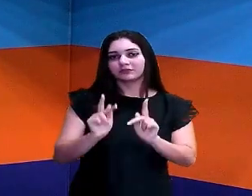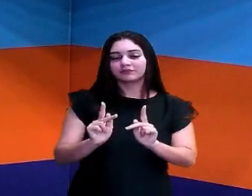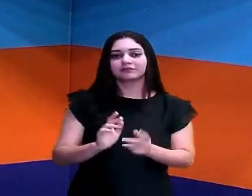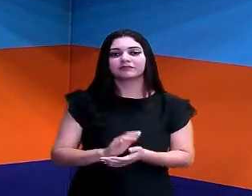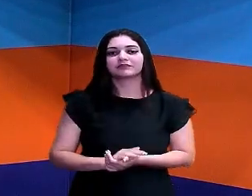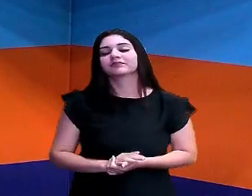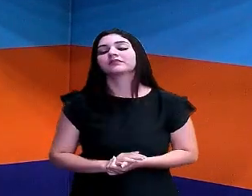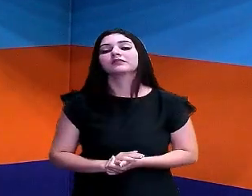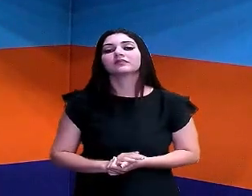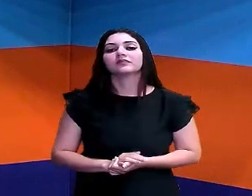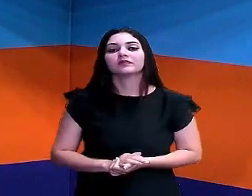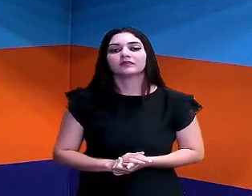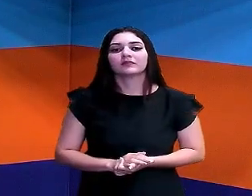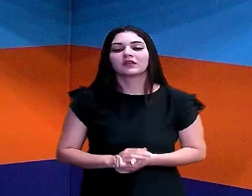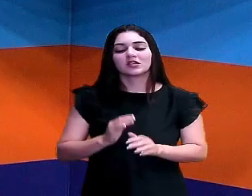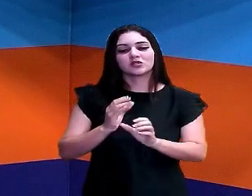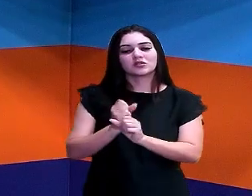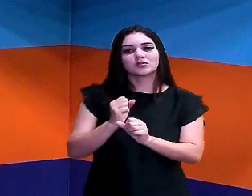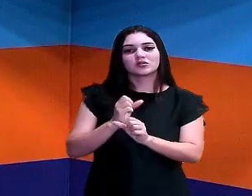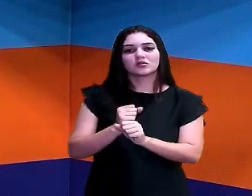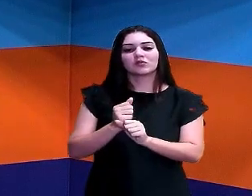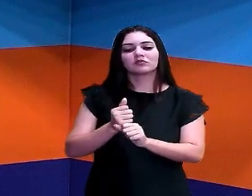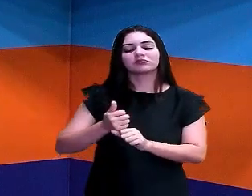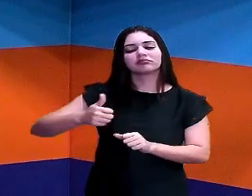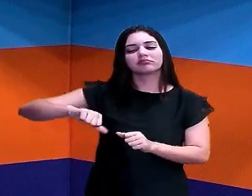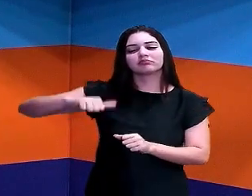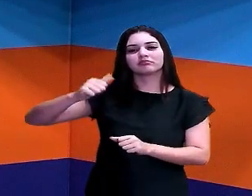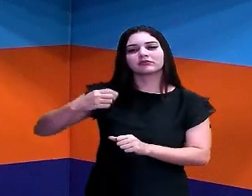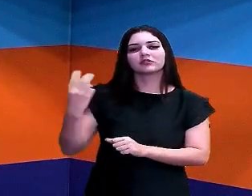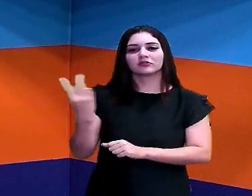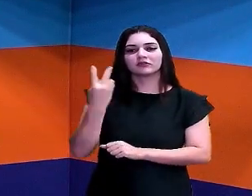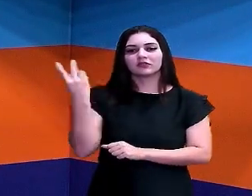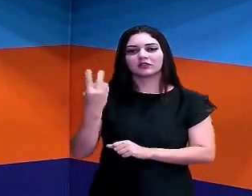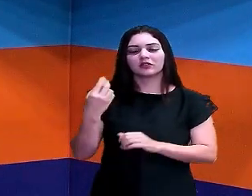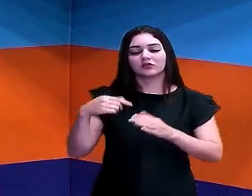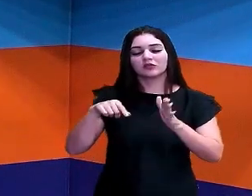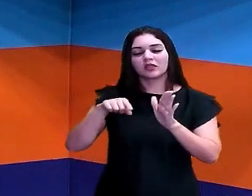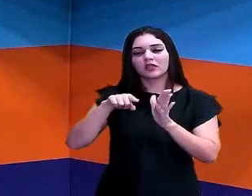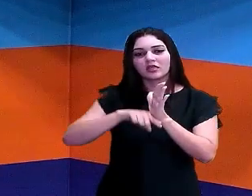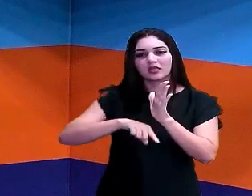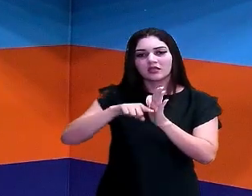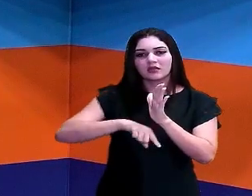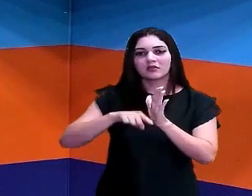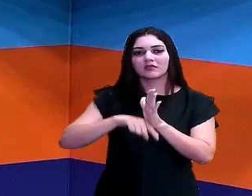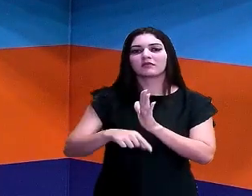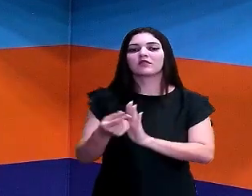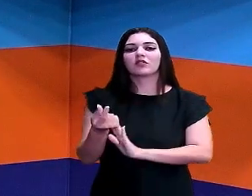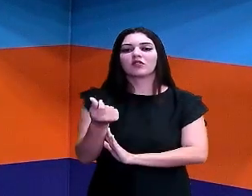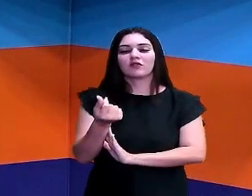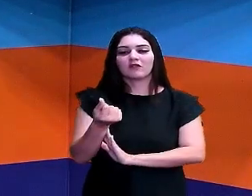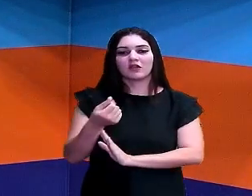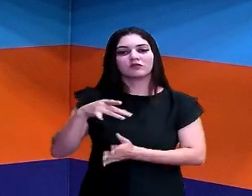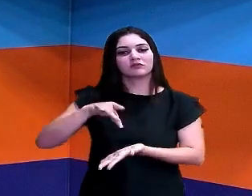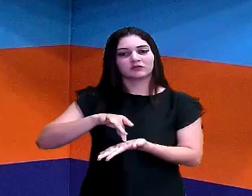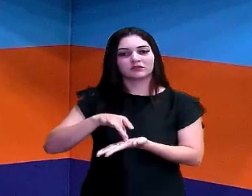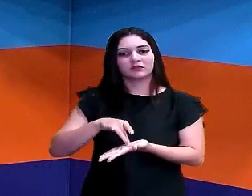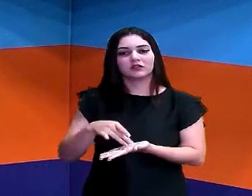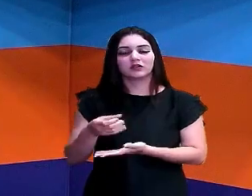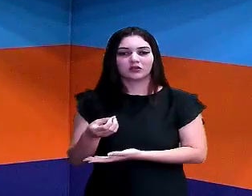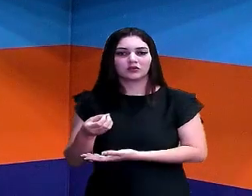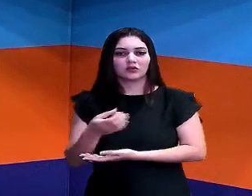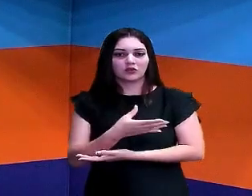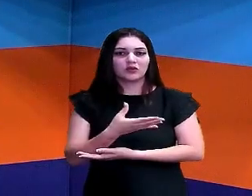então já segura. Calcule a alteração do valor, subtraindo o preço original do